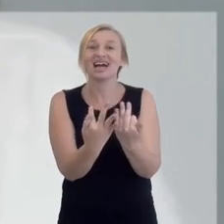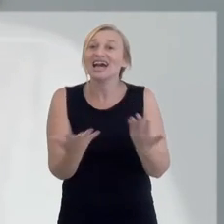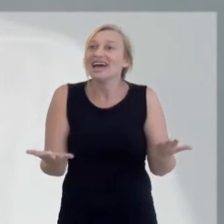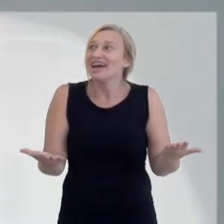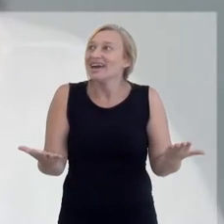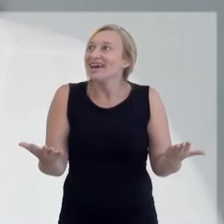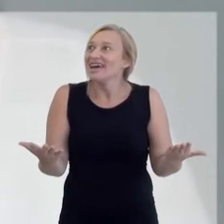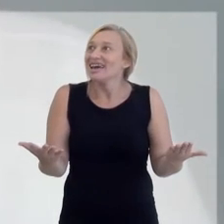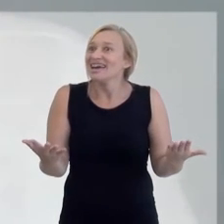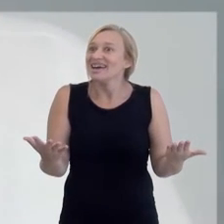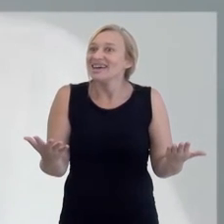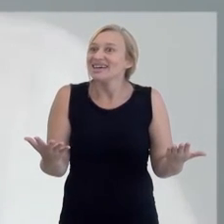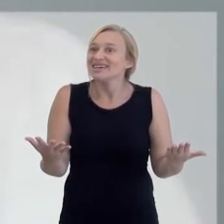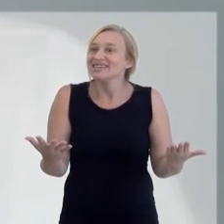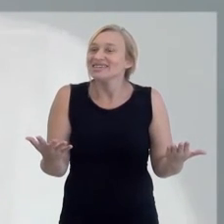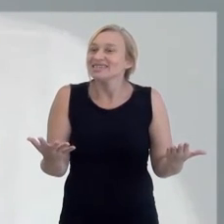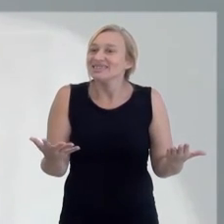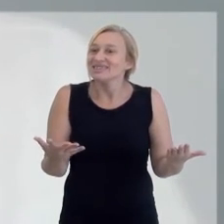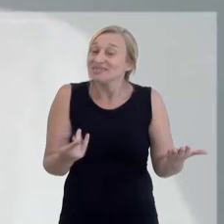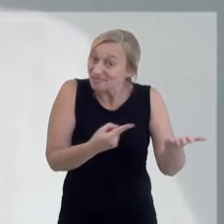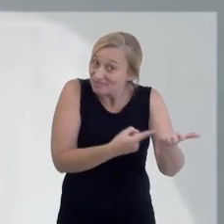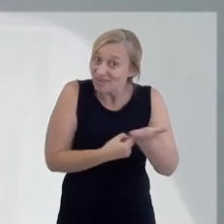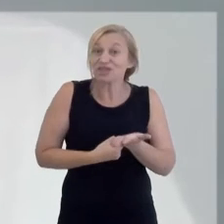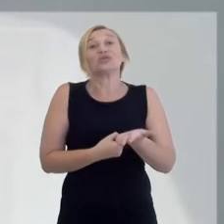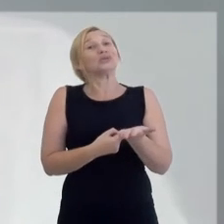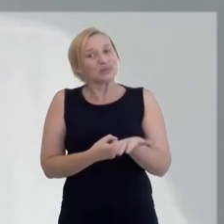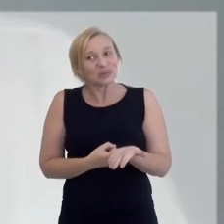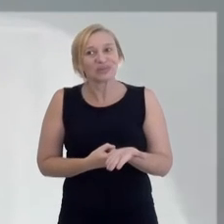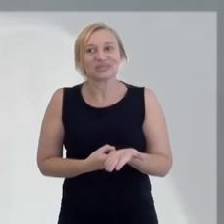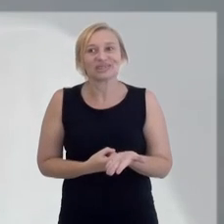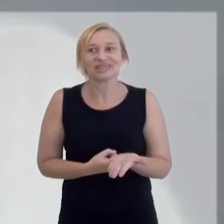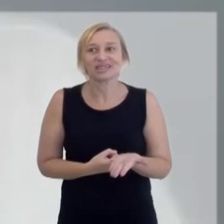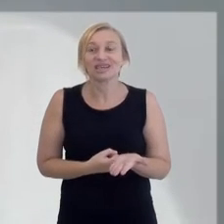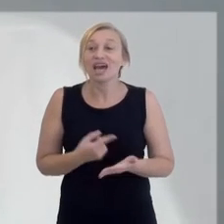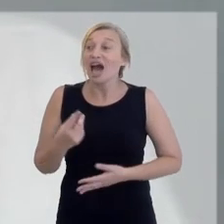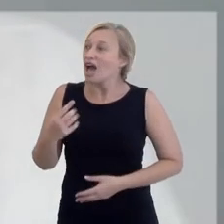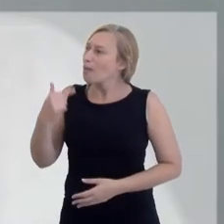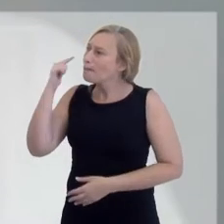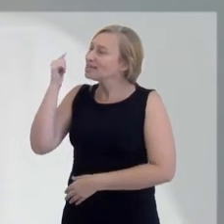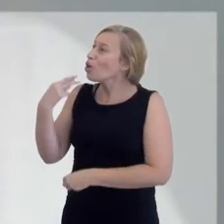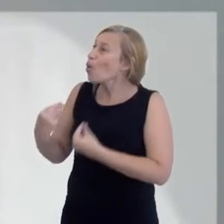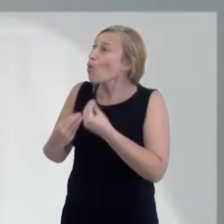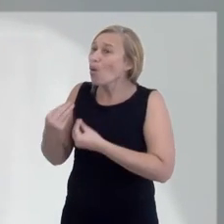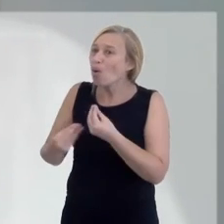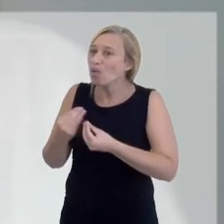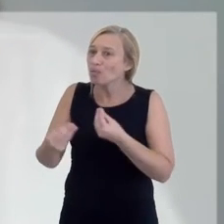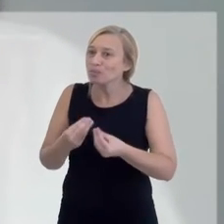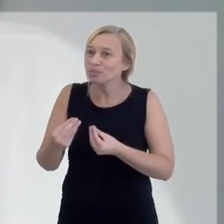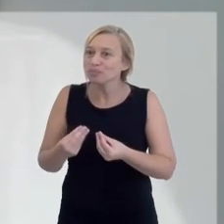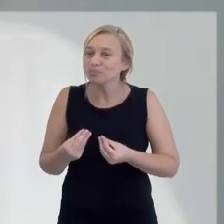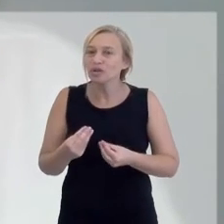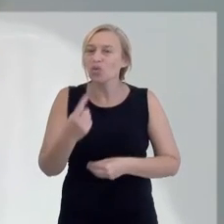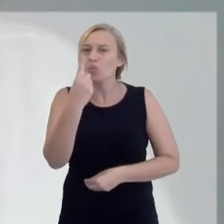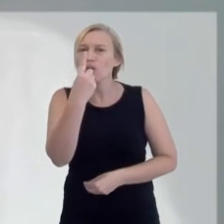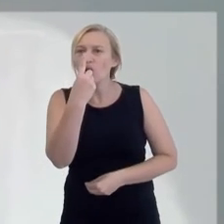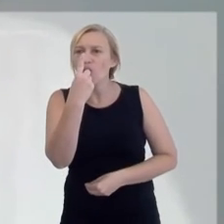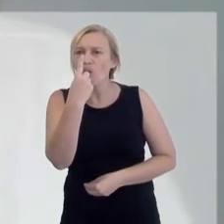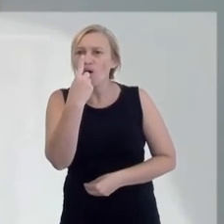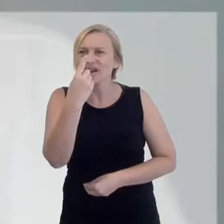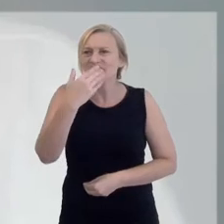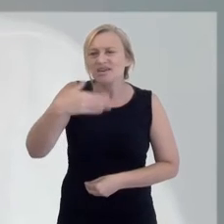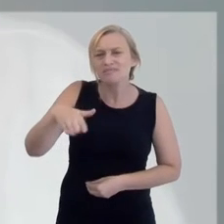família que vão dar um jeito, né? E eu ficava pensando, gente, como é que eu vou. Eu moro em Vigário